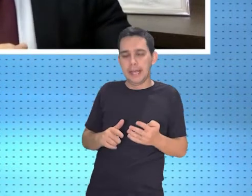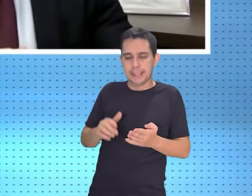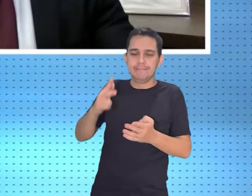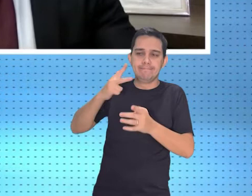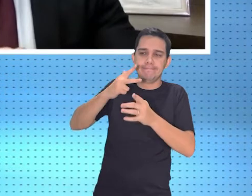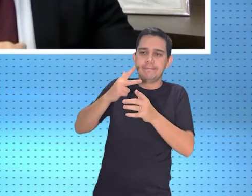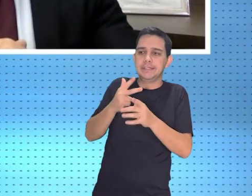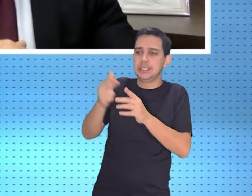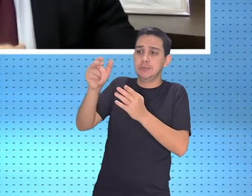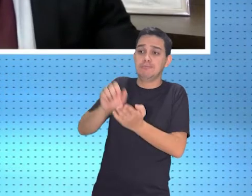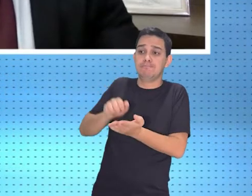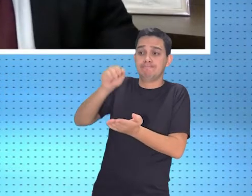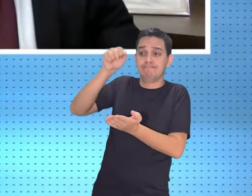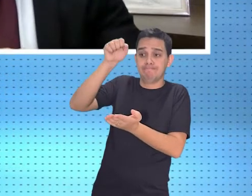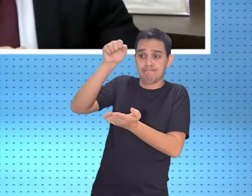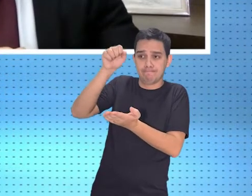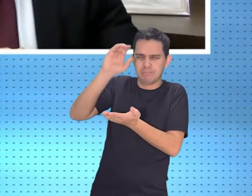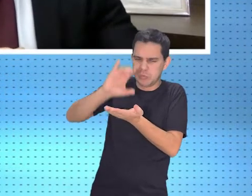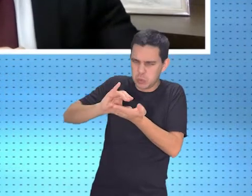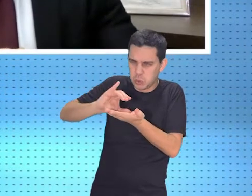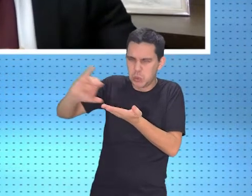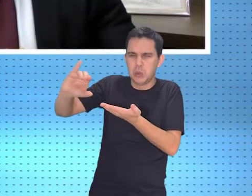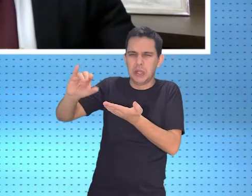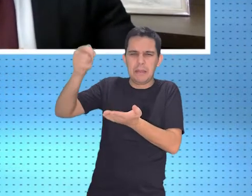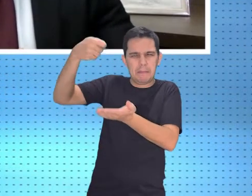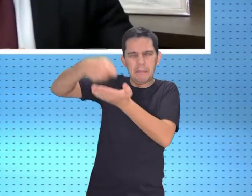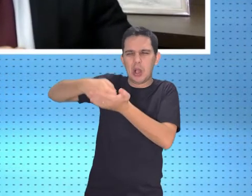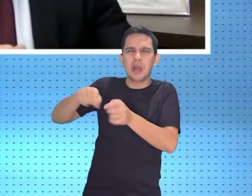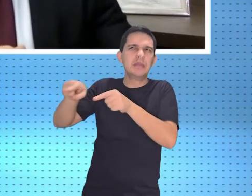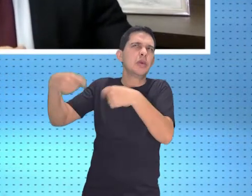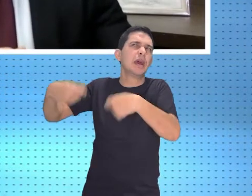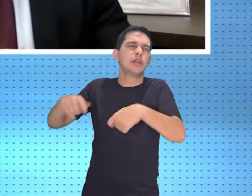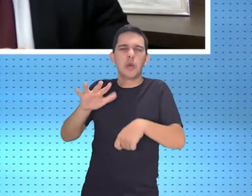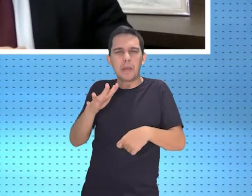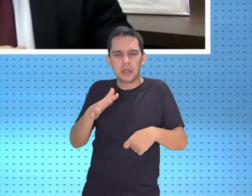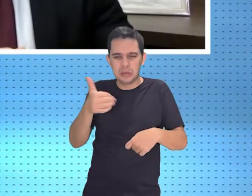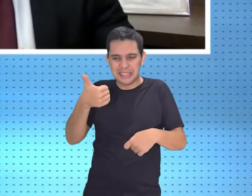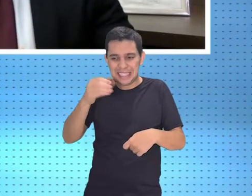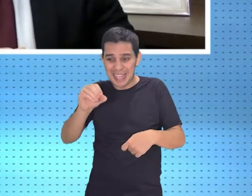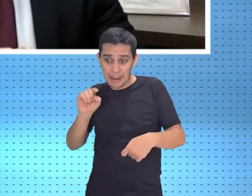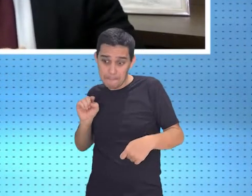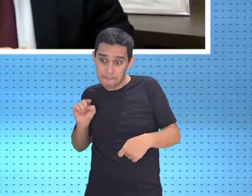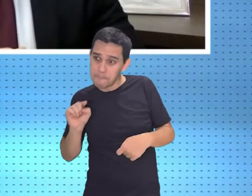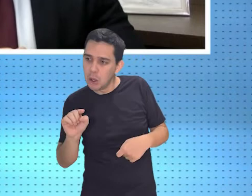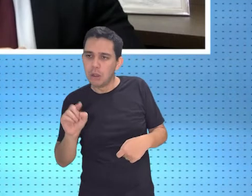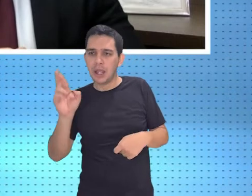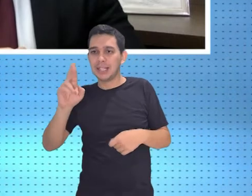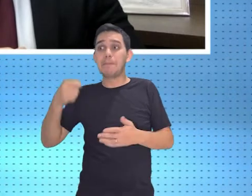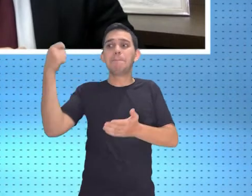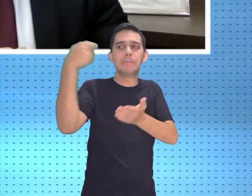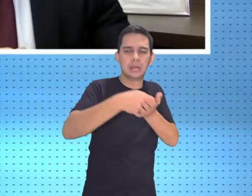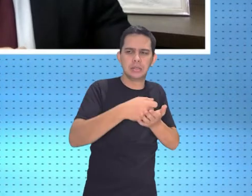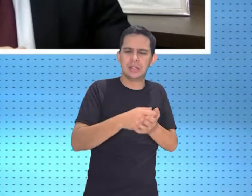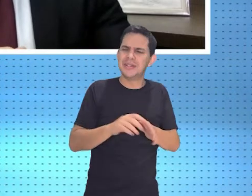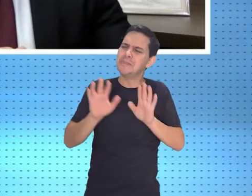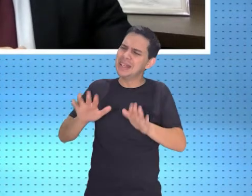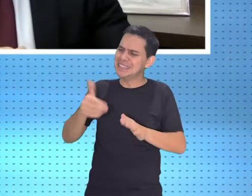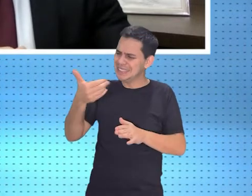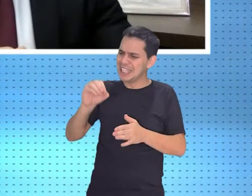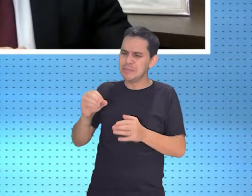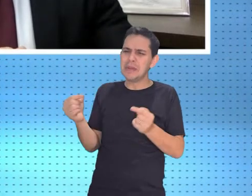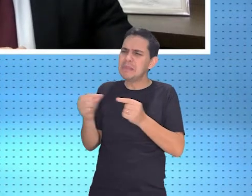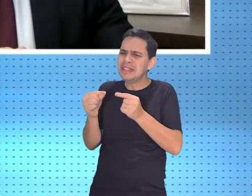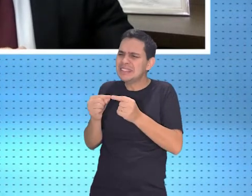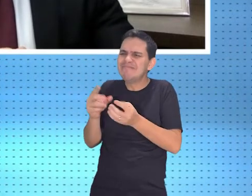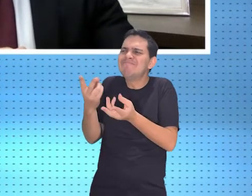uma condenação do empregado em, se não me engano, R$10 mil. Esse valor seria mais